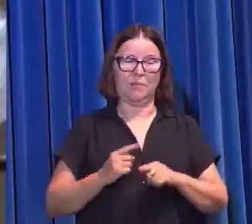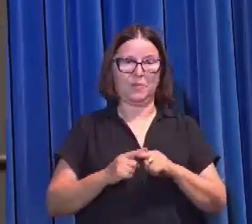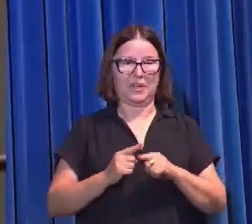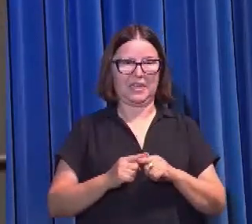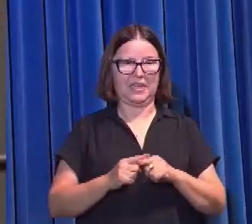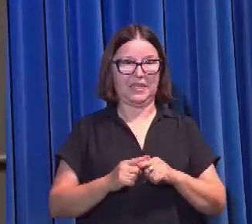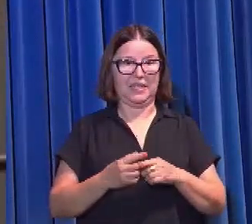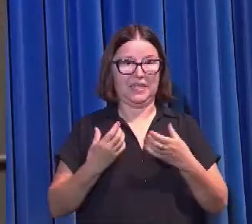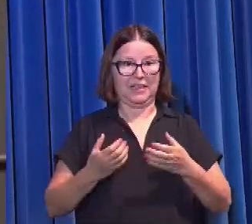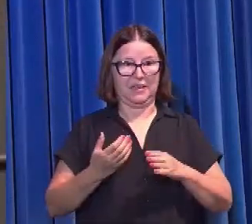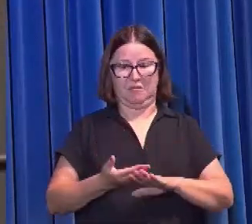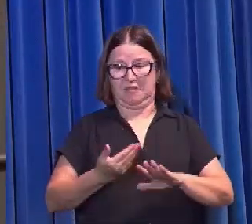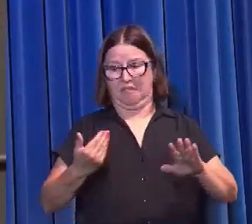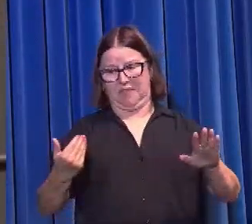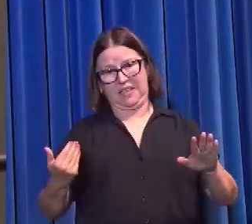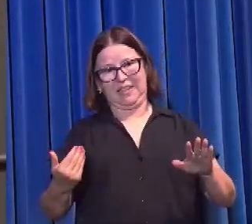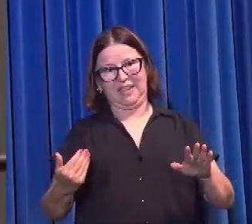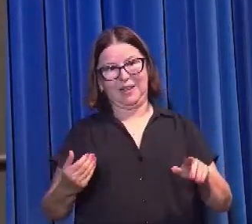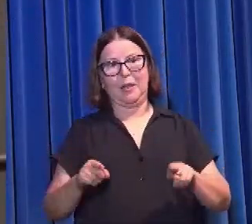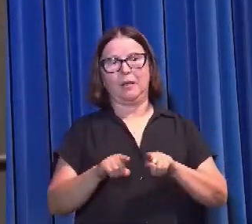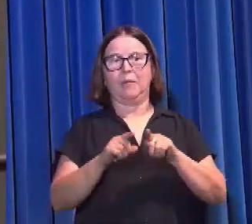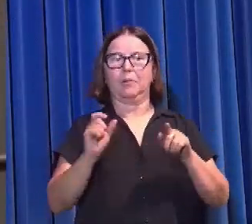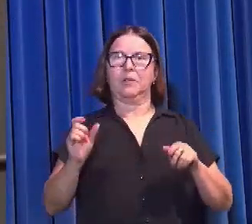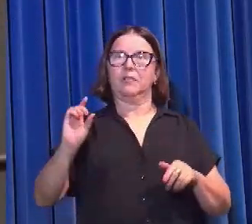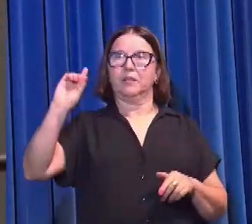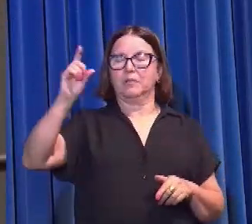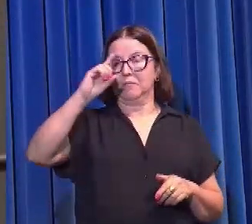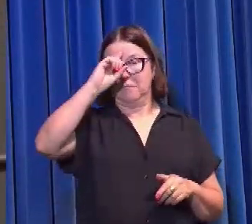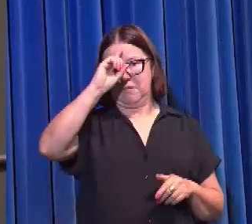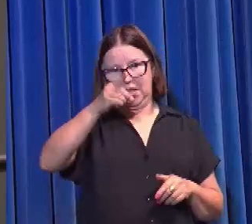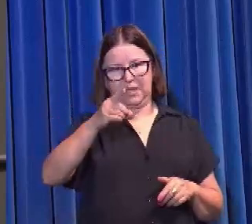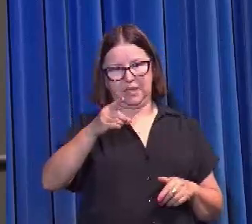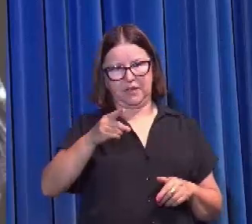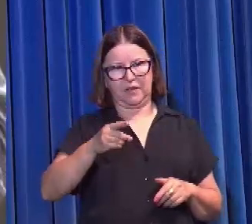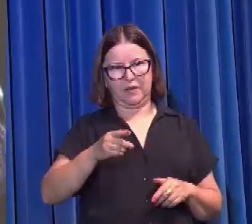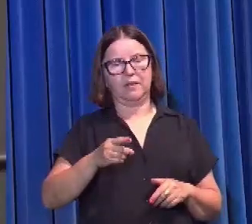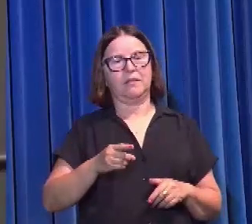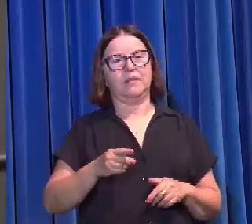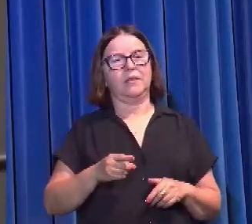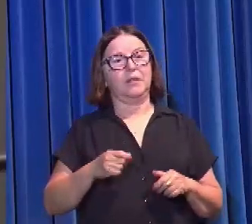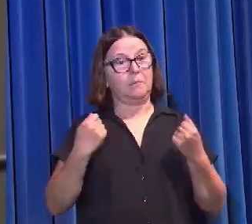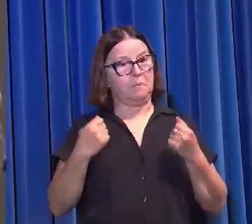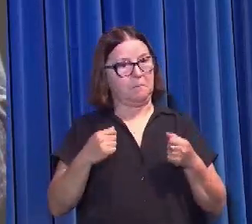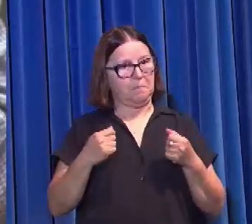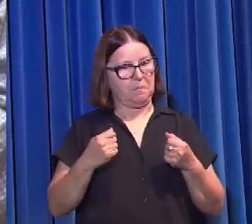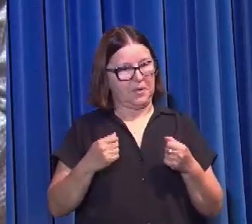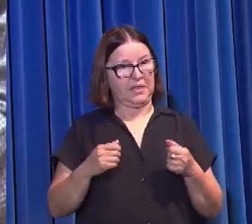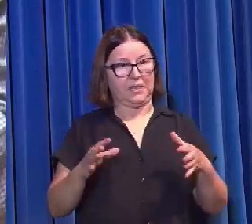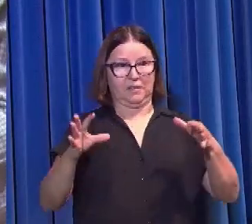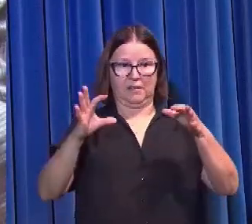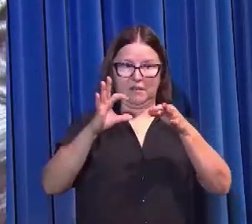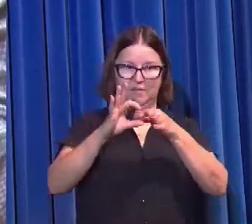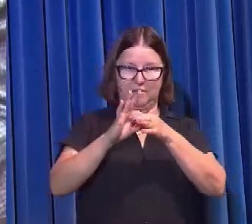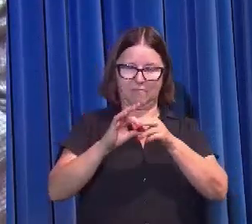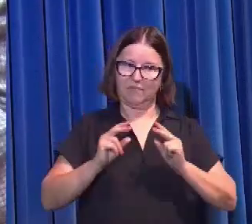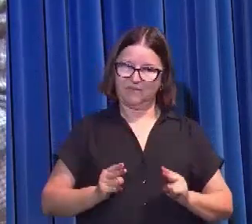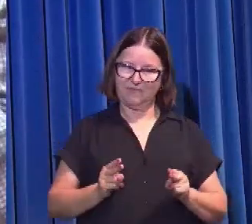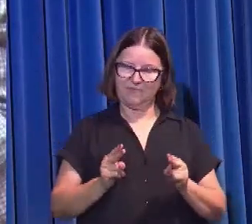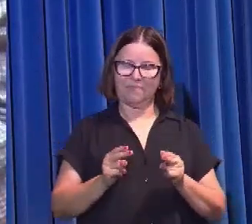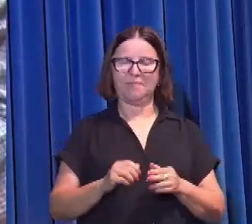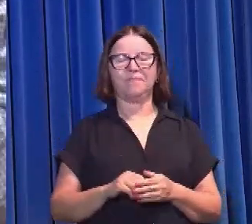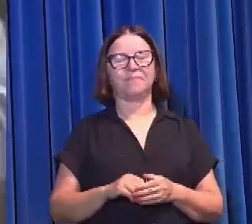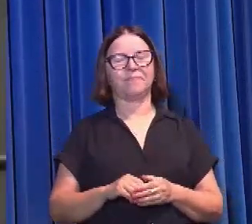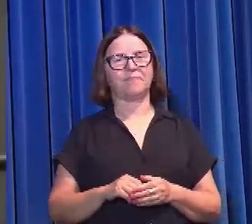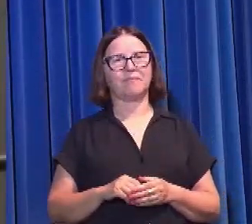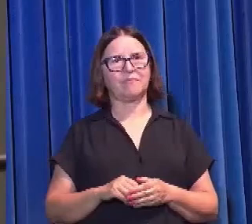E a palavra nos exorta a nós esforçarmos por manter, por preservar essa unidade. Quando o irmão Wilson Porte, esteve na